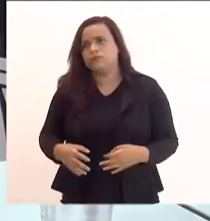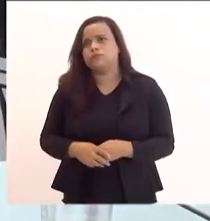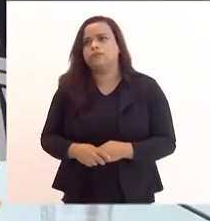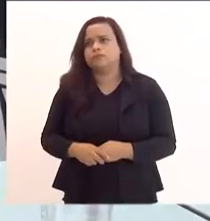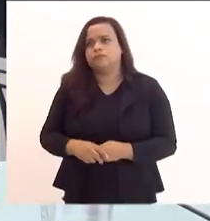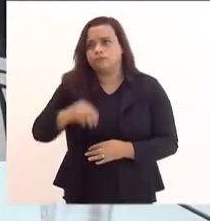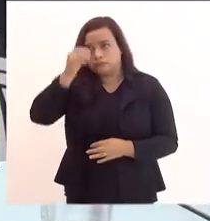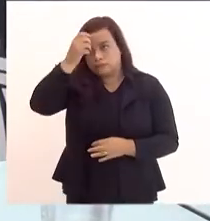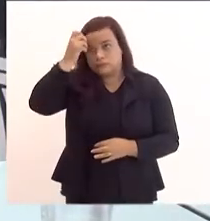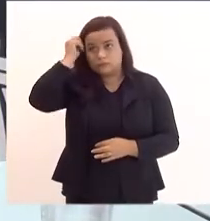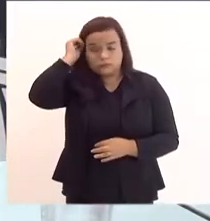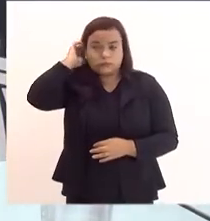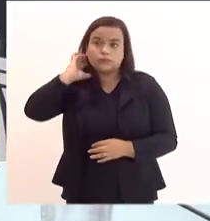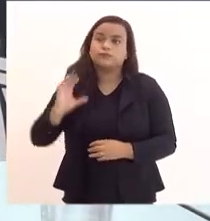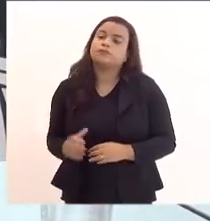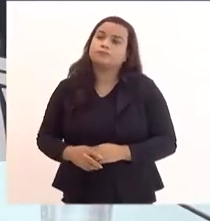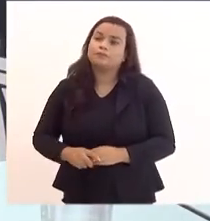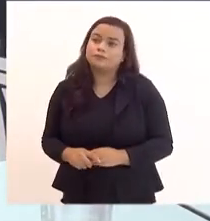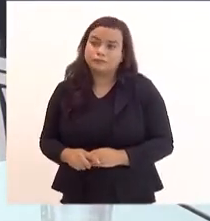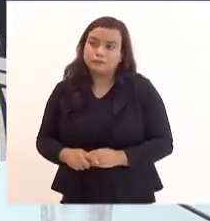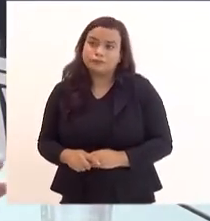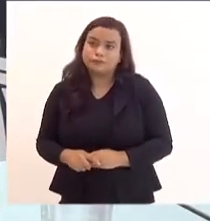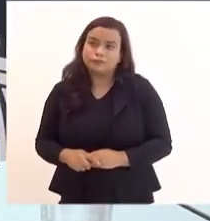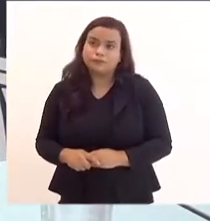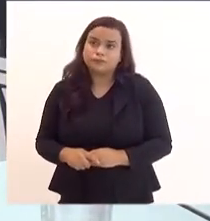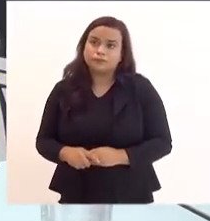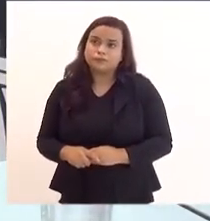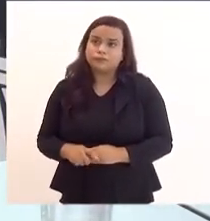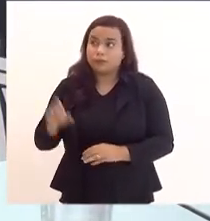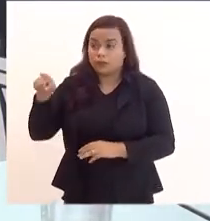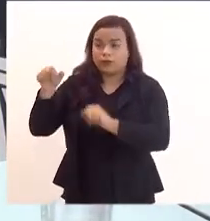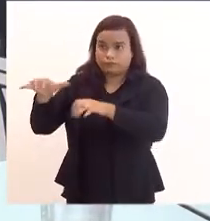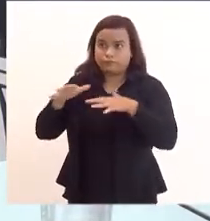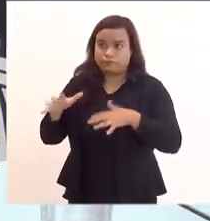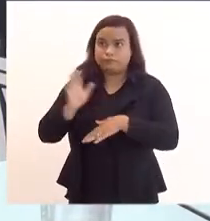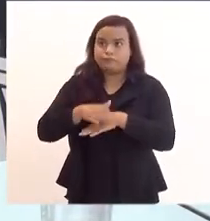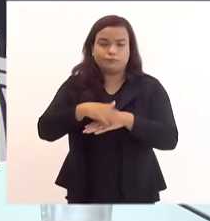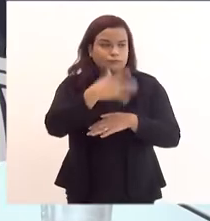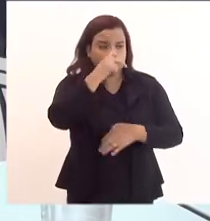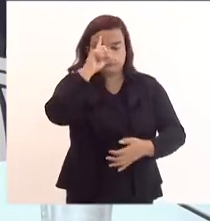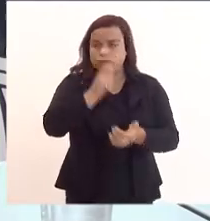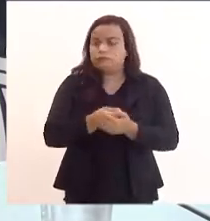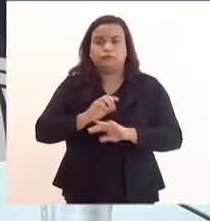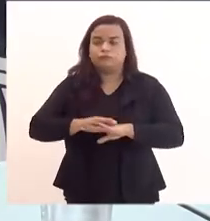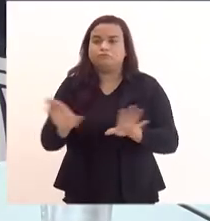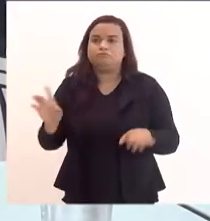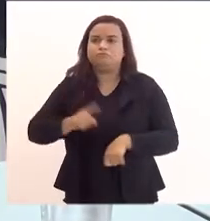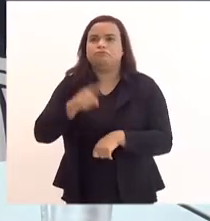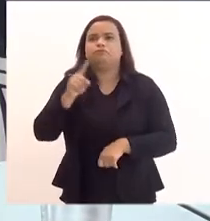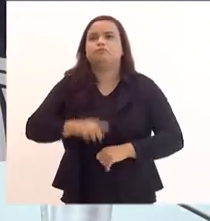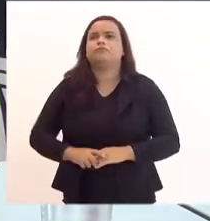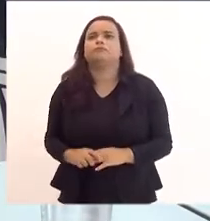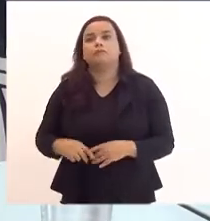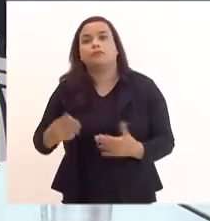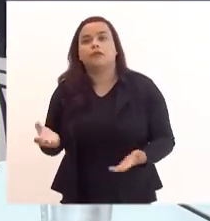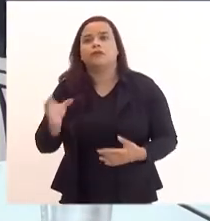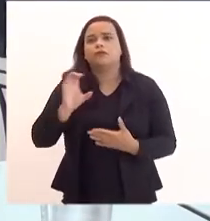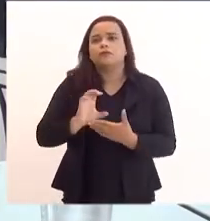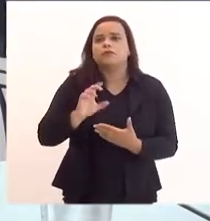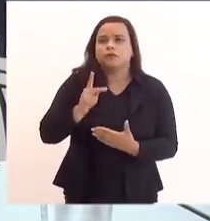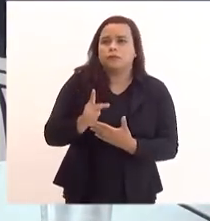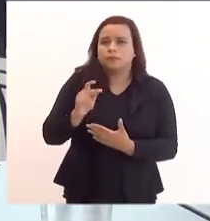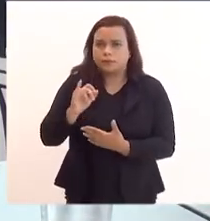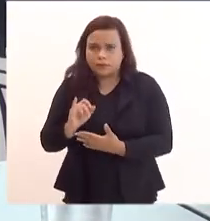do presidente. Entendi. Bom, e no plenário. Aí, na CPI